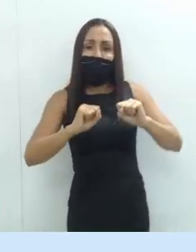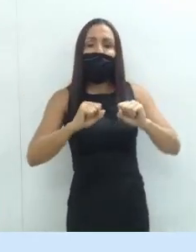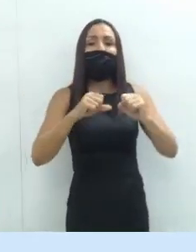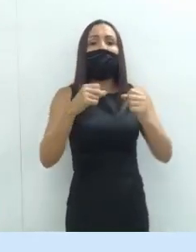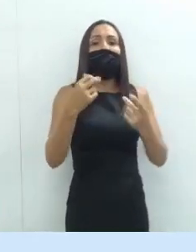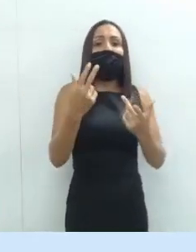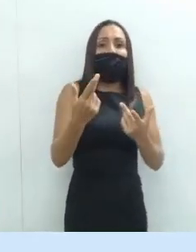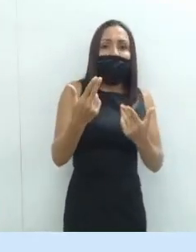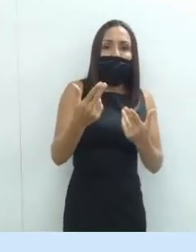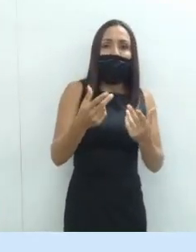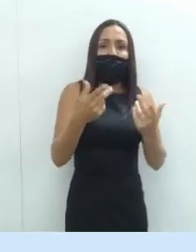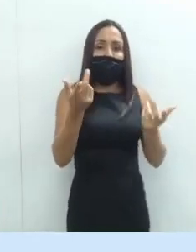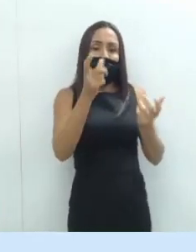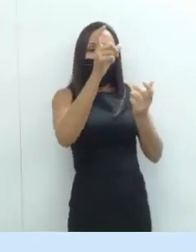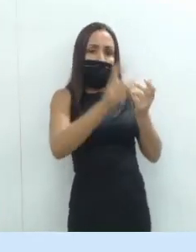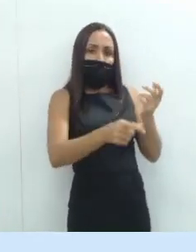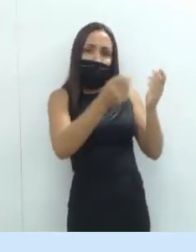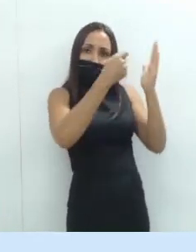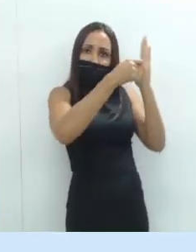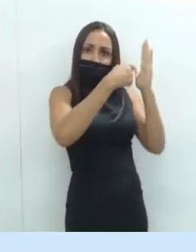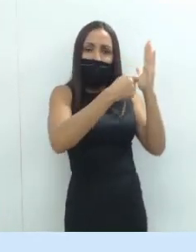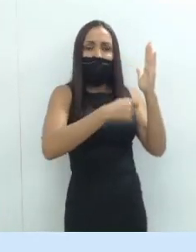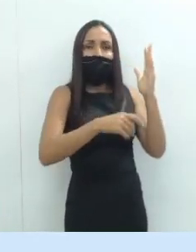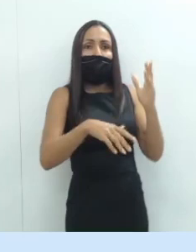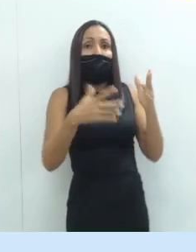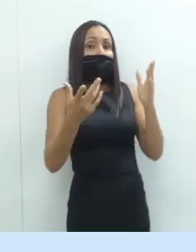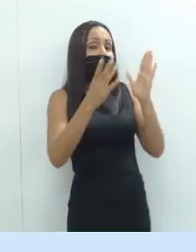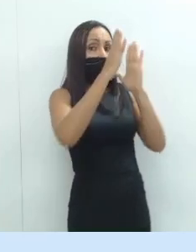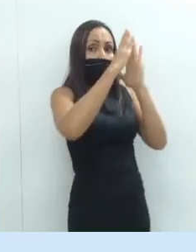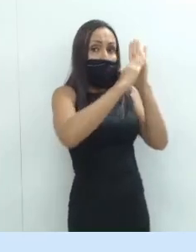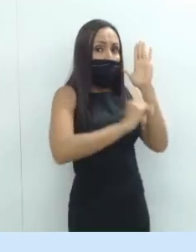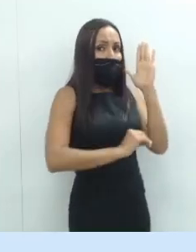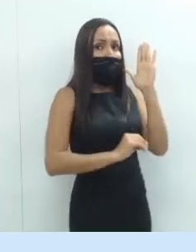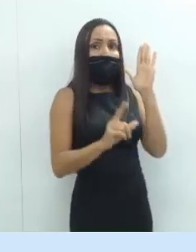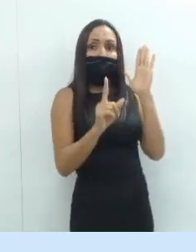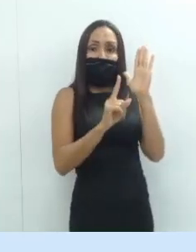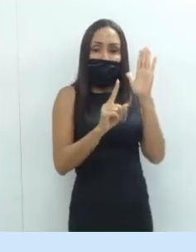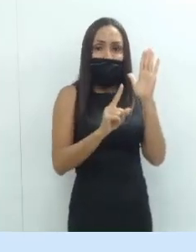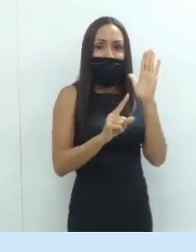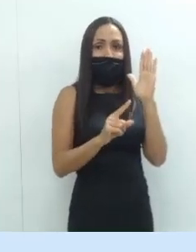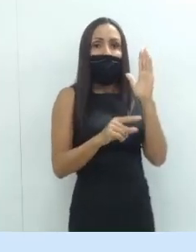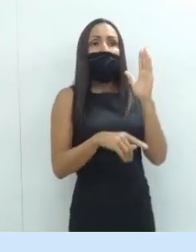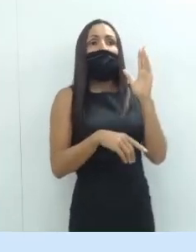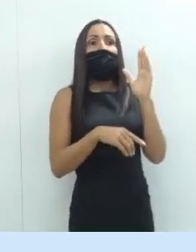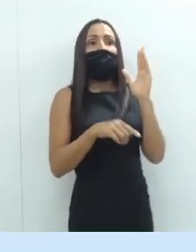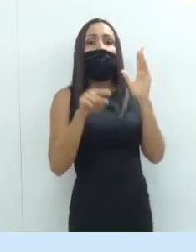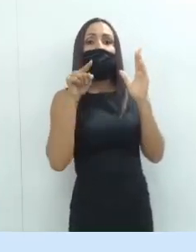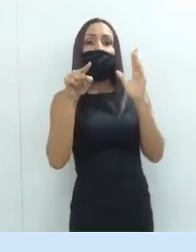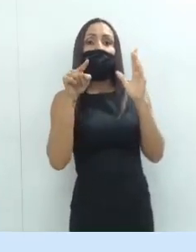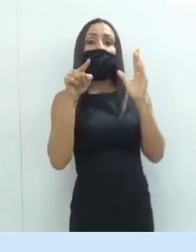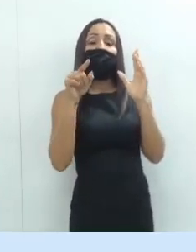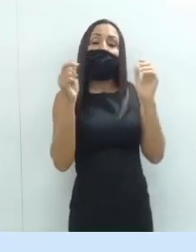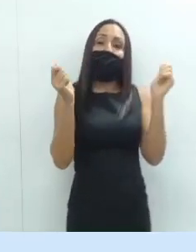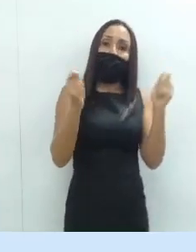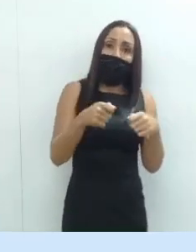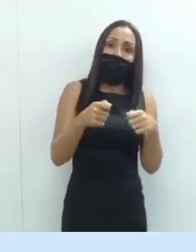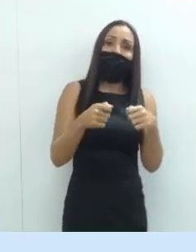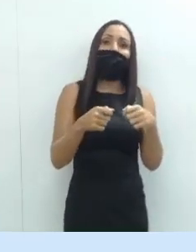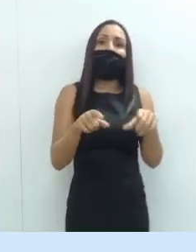acabei de falar sobre isso, a necessidade de não copiar, não é verdade? E que você possa